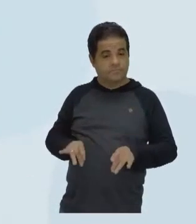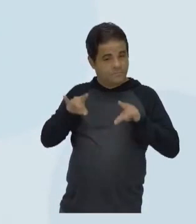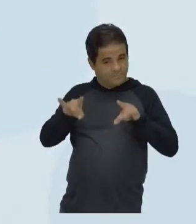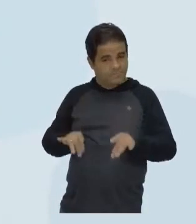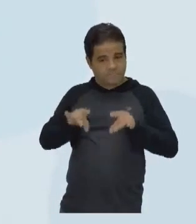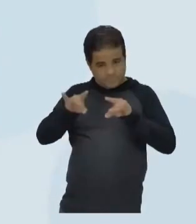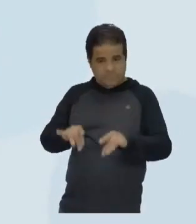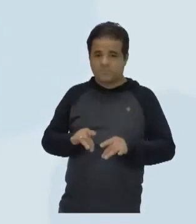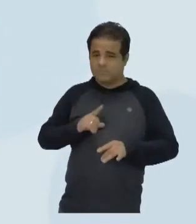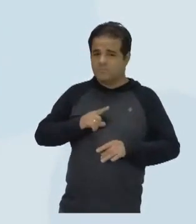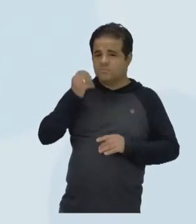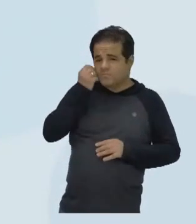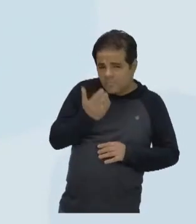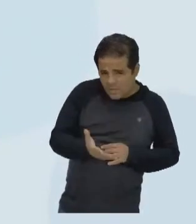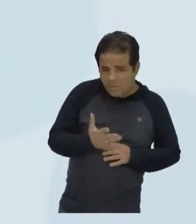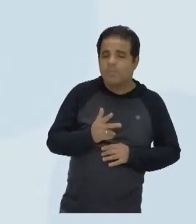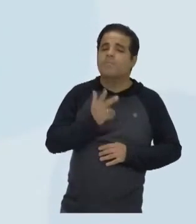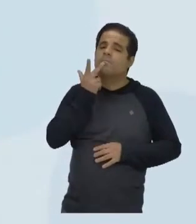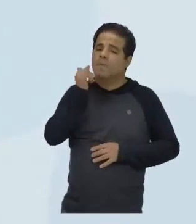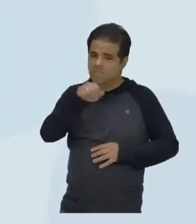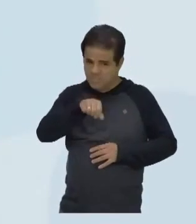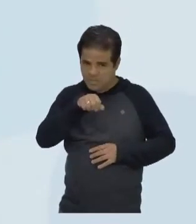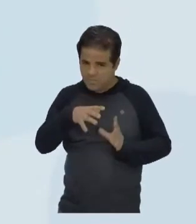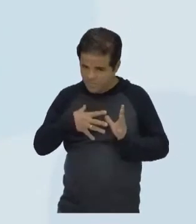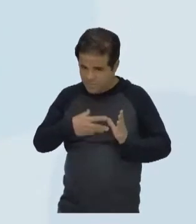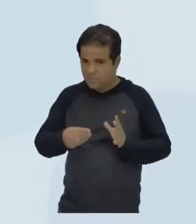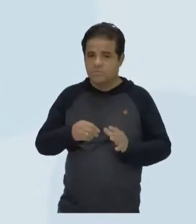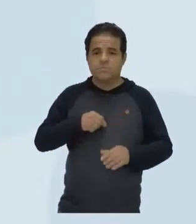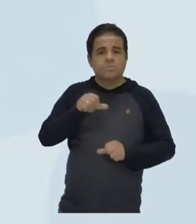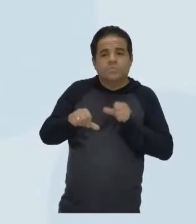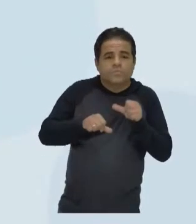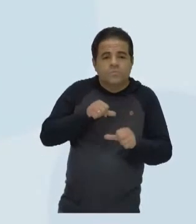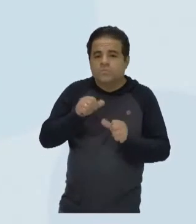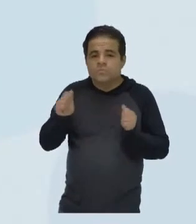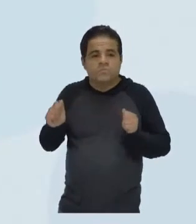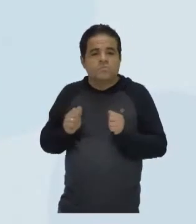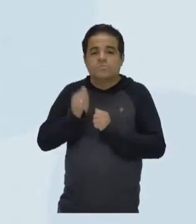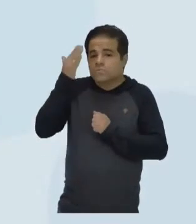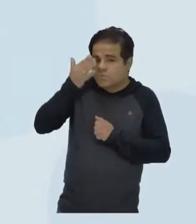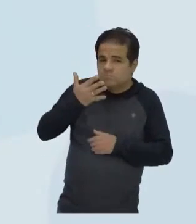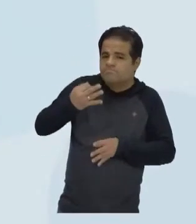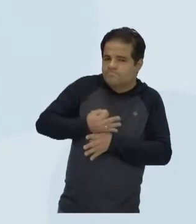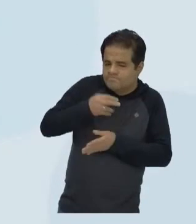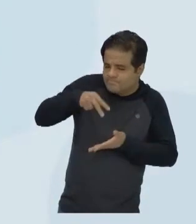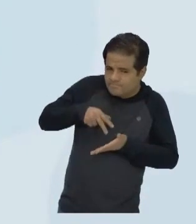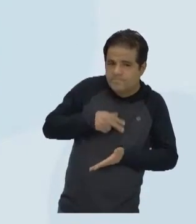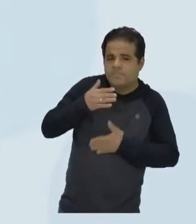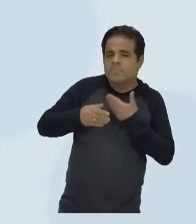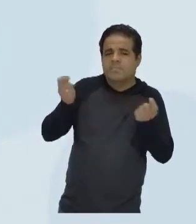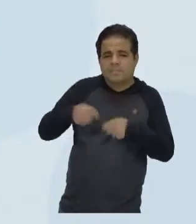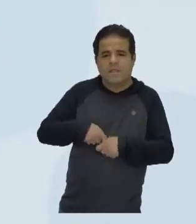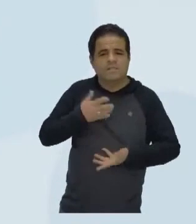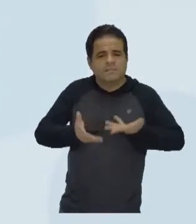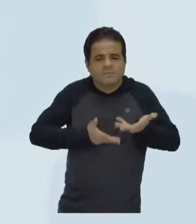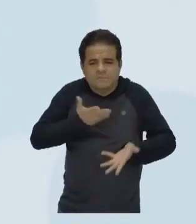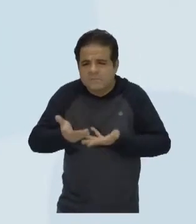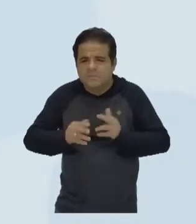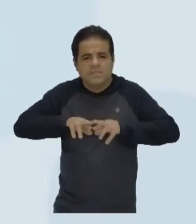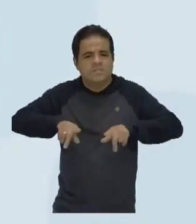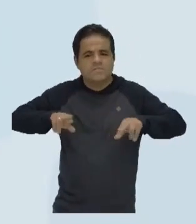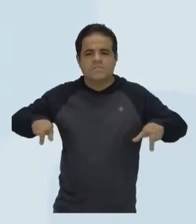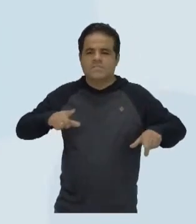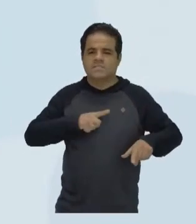canguru revela que pais e filhos estão mutuamente mais compreensivos e tolerantes, capazes de lidar com suas